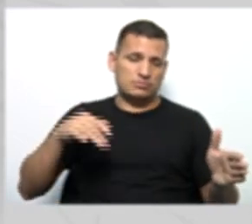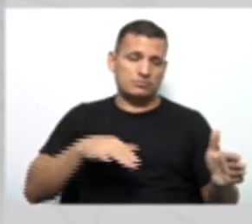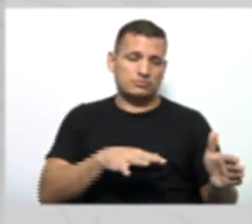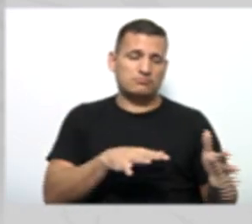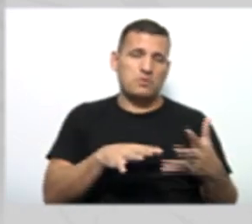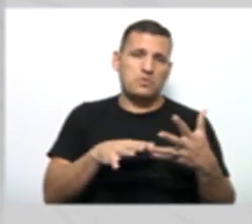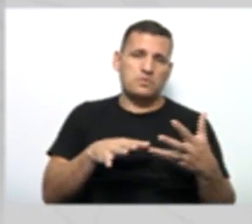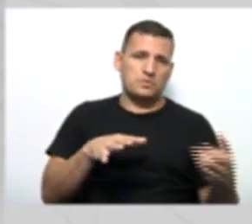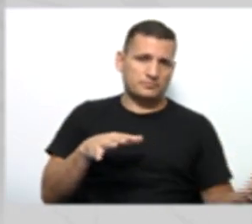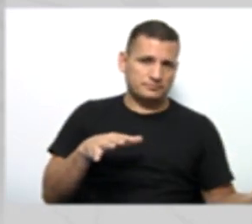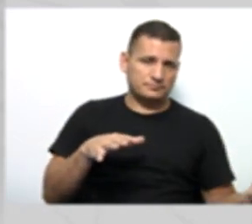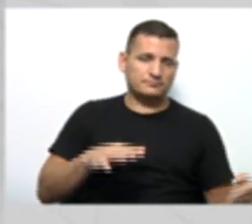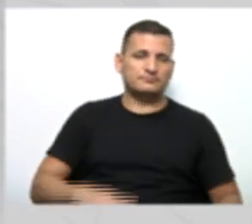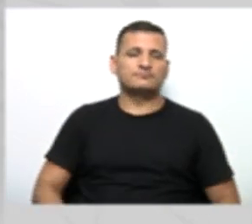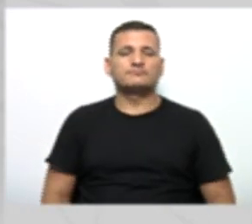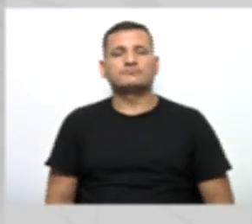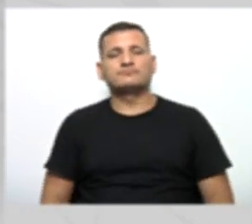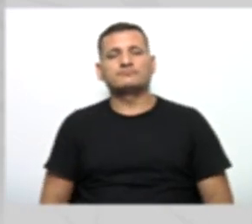resíduos.